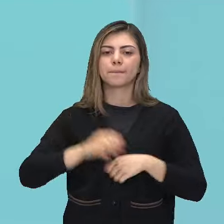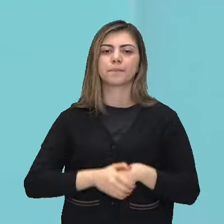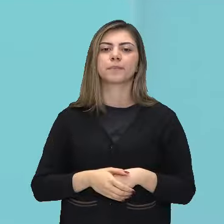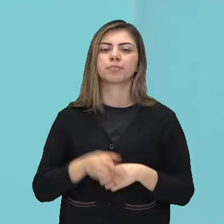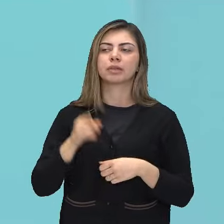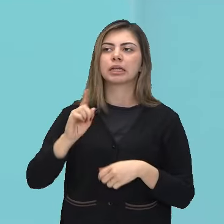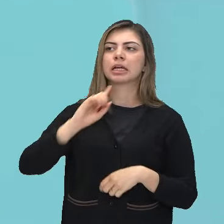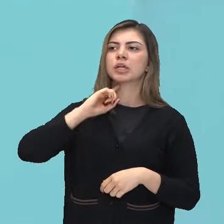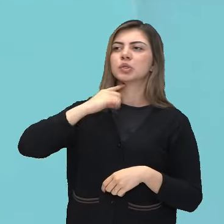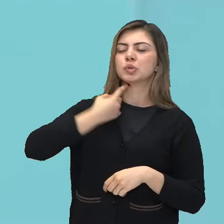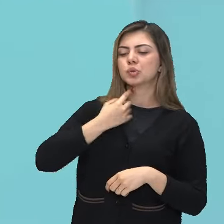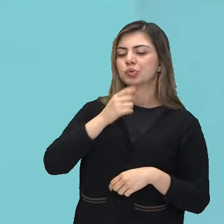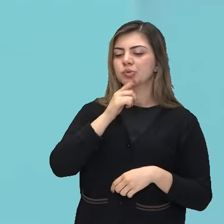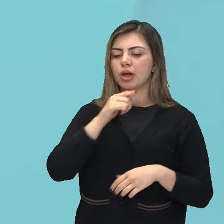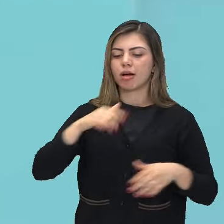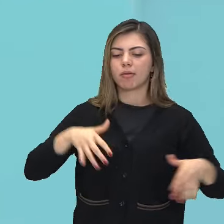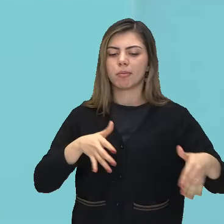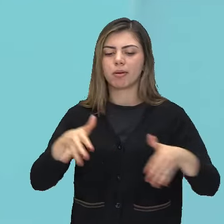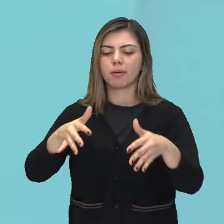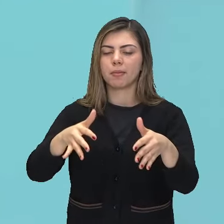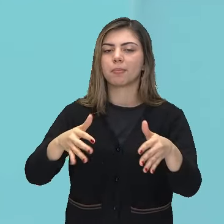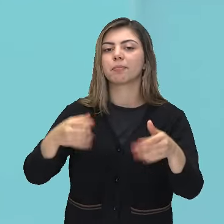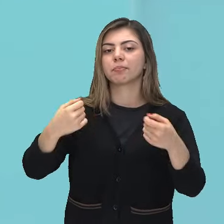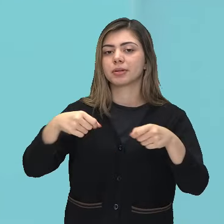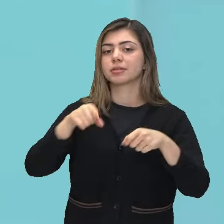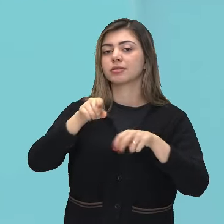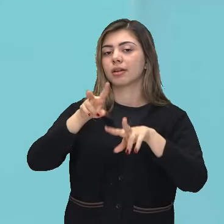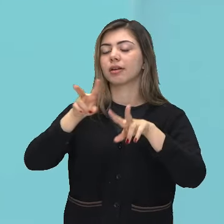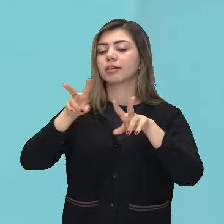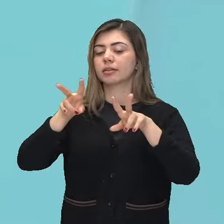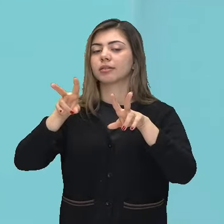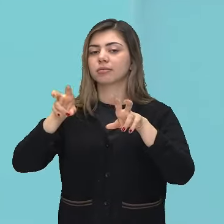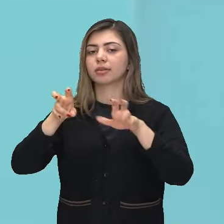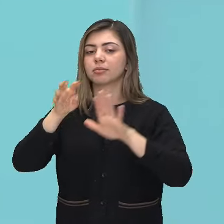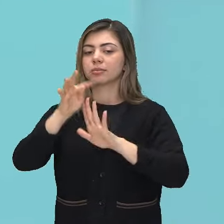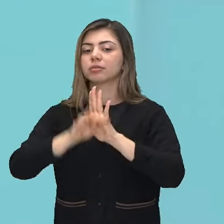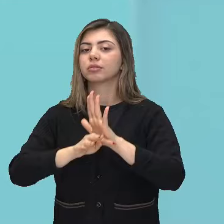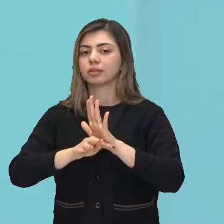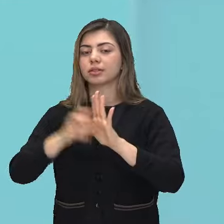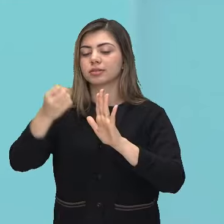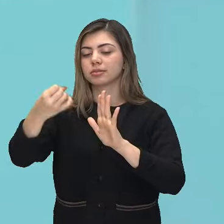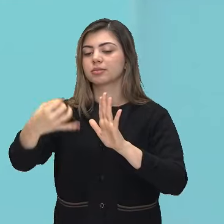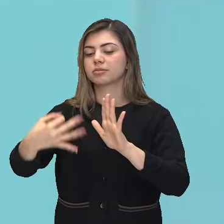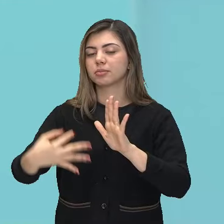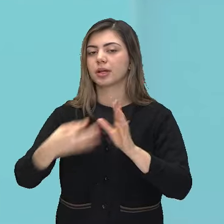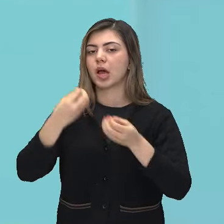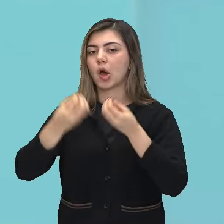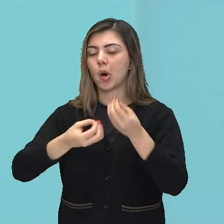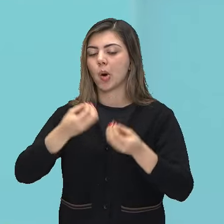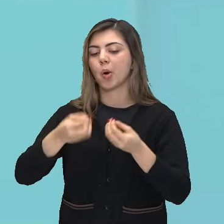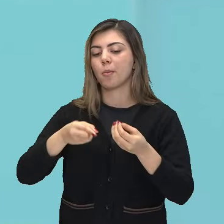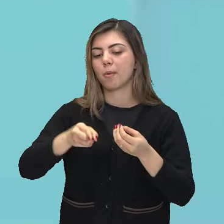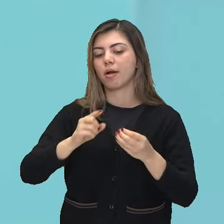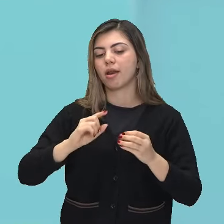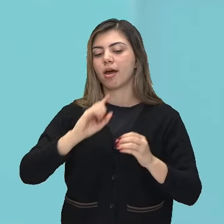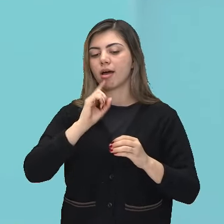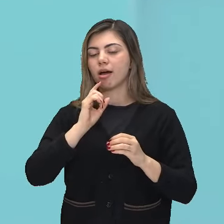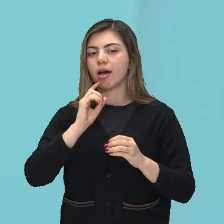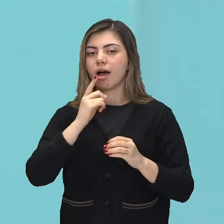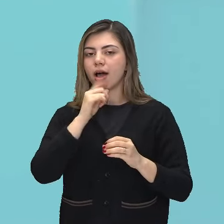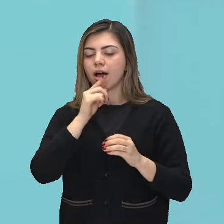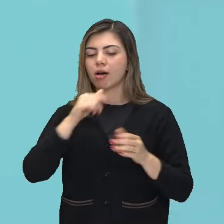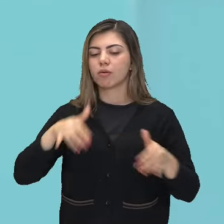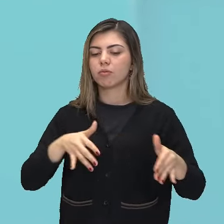poluição nos rios então voltado um texto voltado eh para que eu desenvolva mais sobre a forma em que eu posso